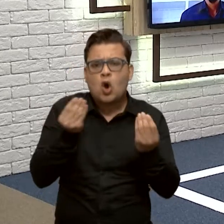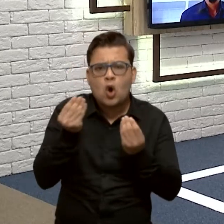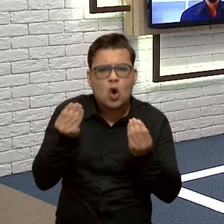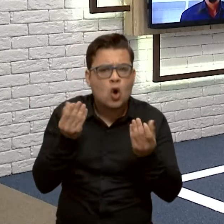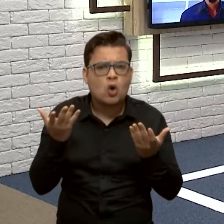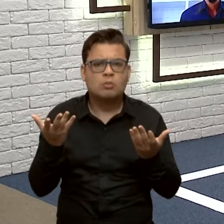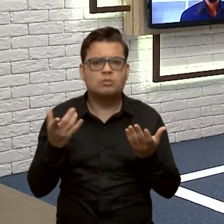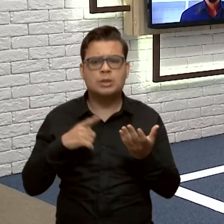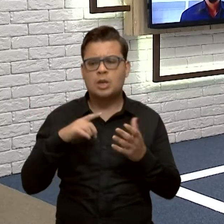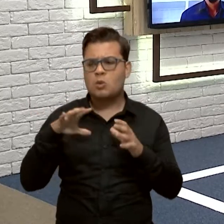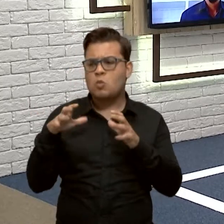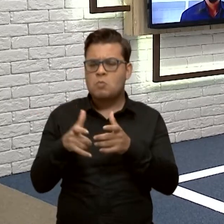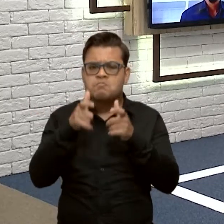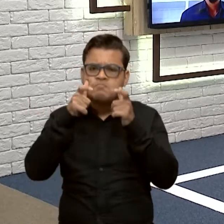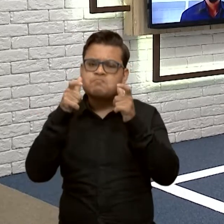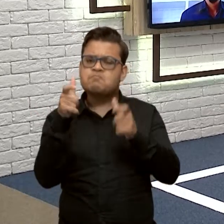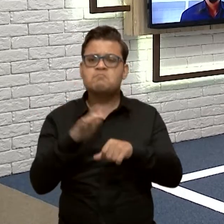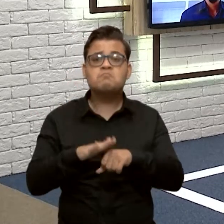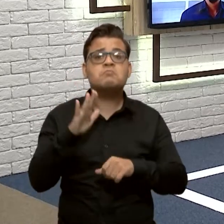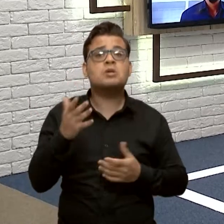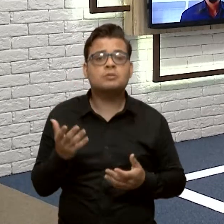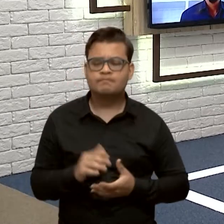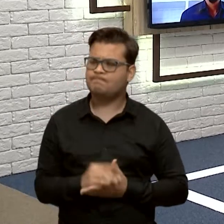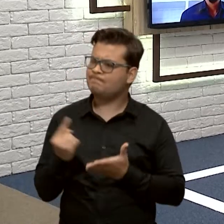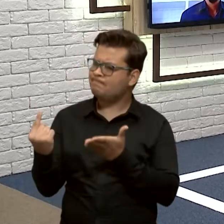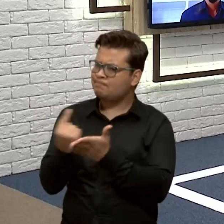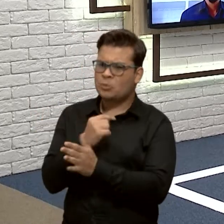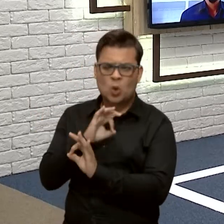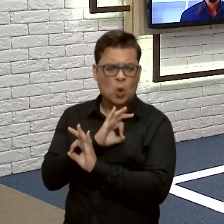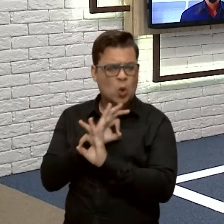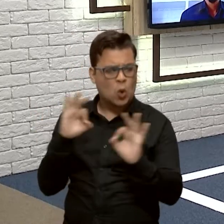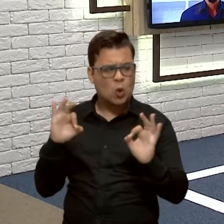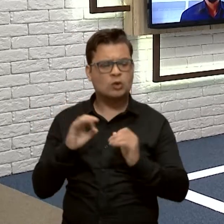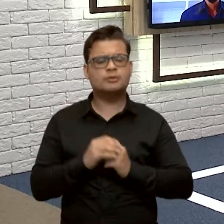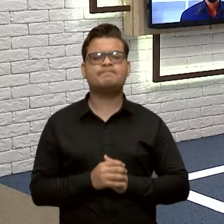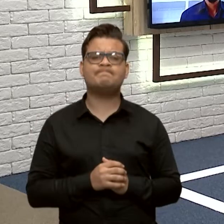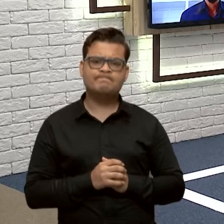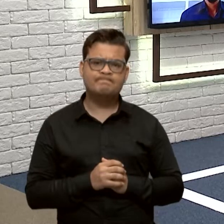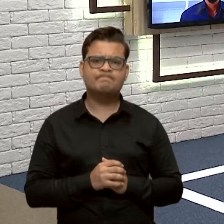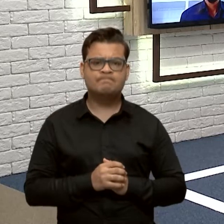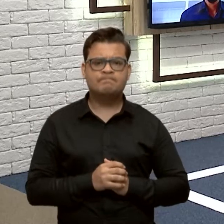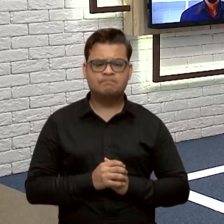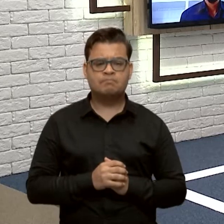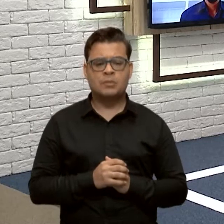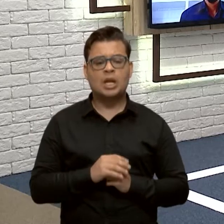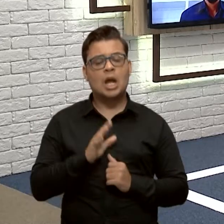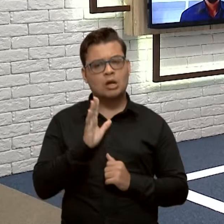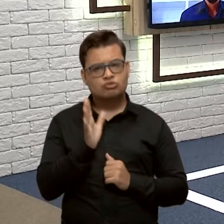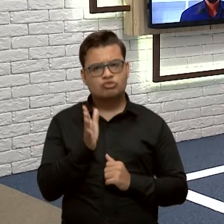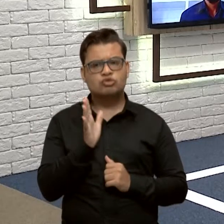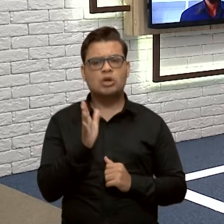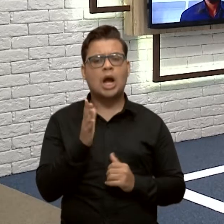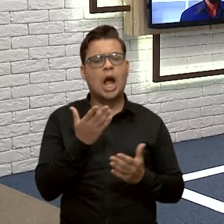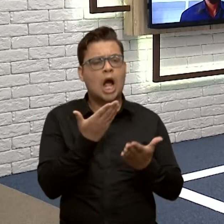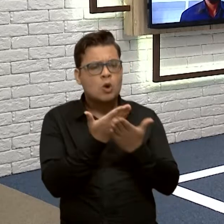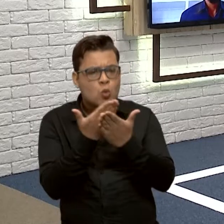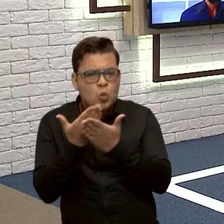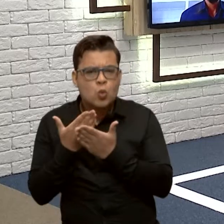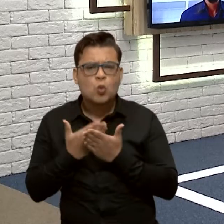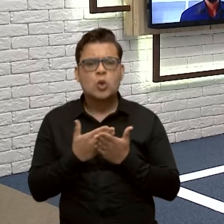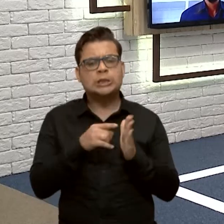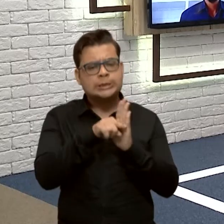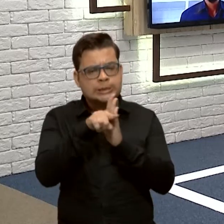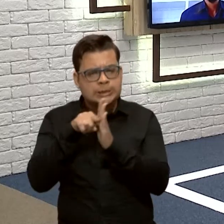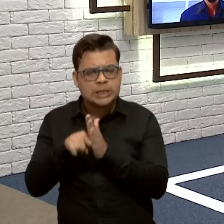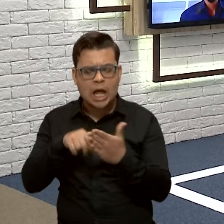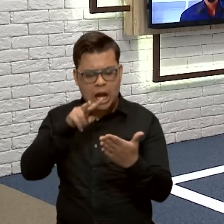mais? Essa é uma excelente pergunta. Eu imagino, pelo que eu tenho lido e estudado sobre o tema, que